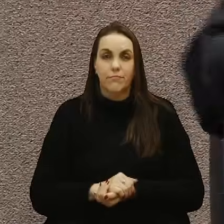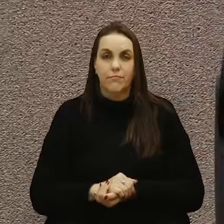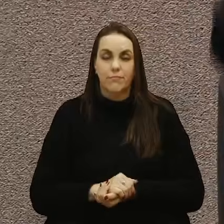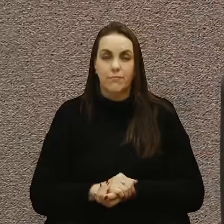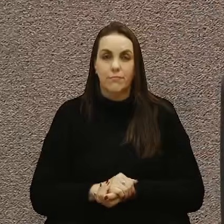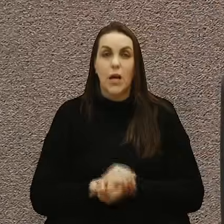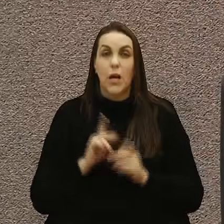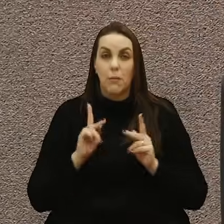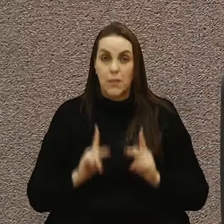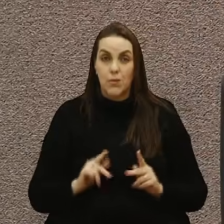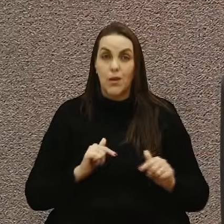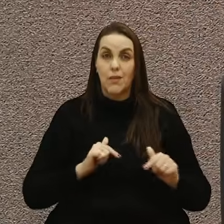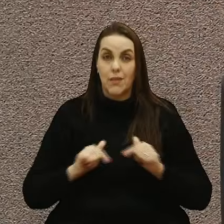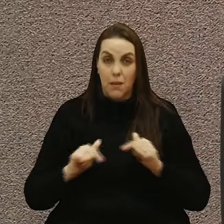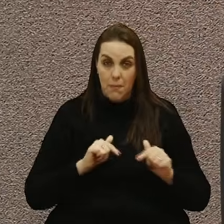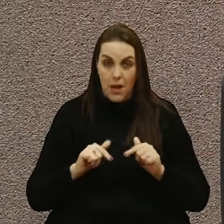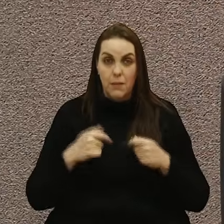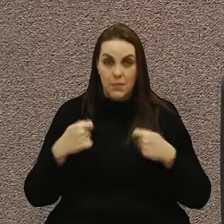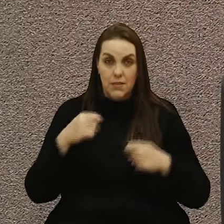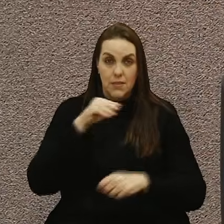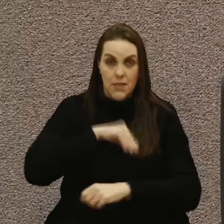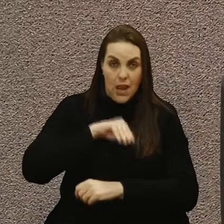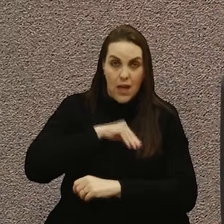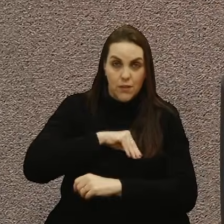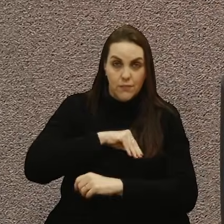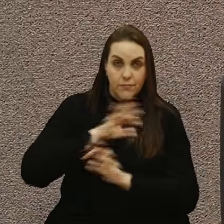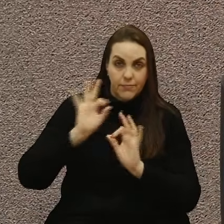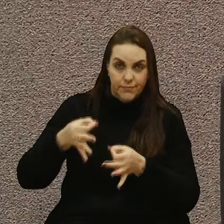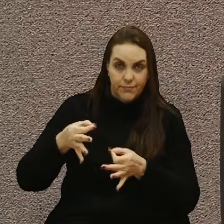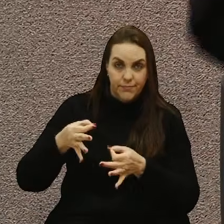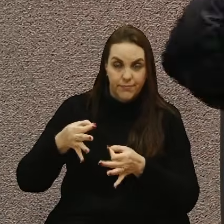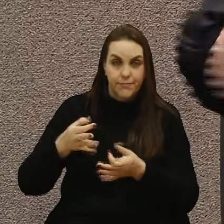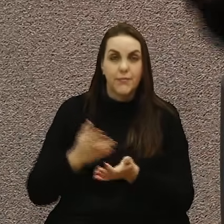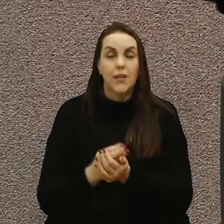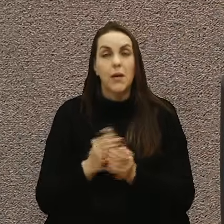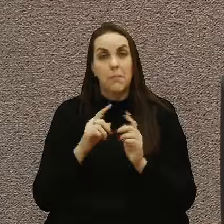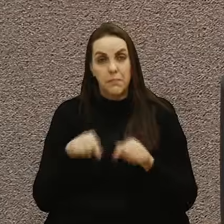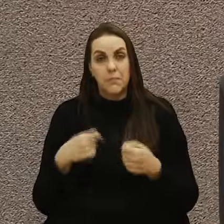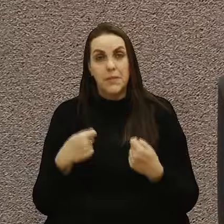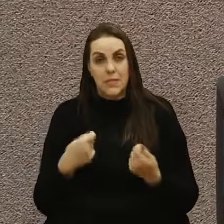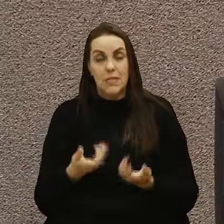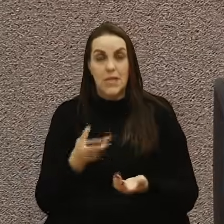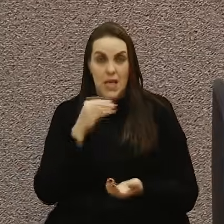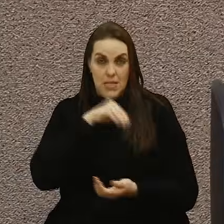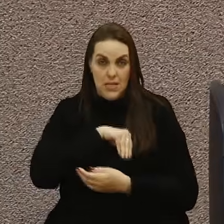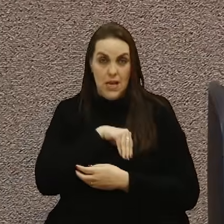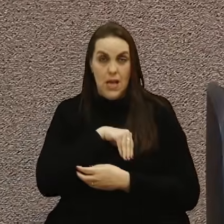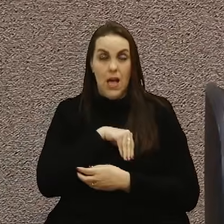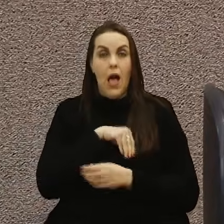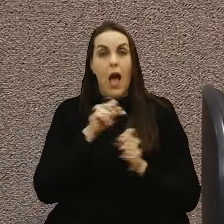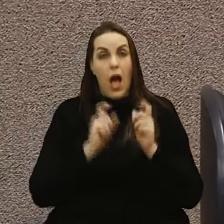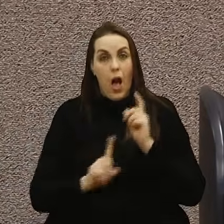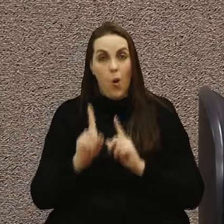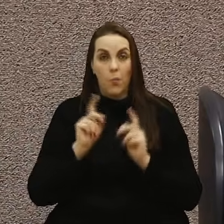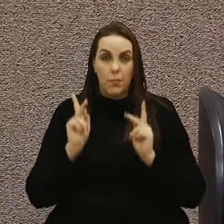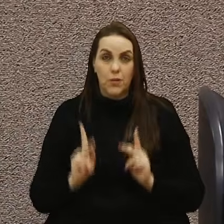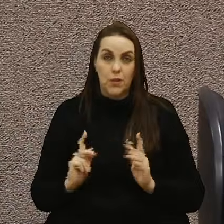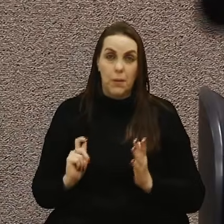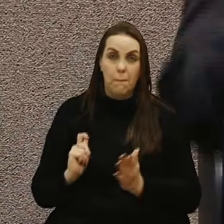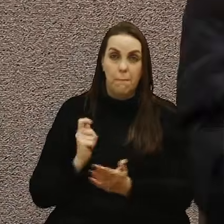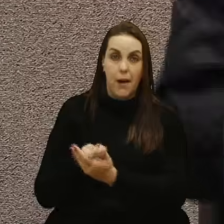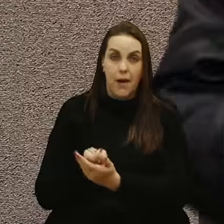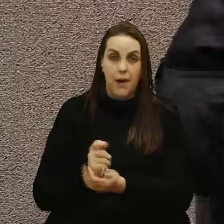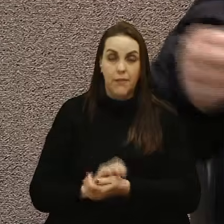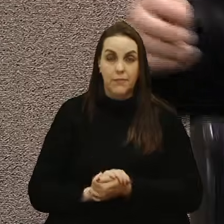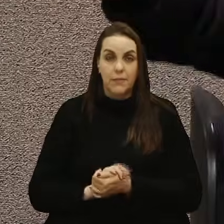Quem trabalha não tem que receber? E para receber, alguém tem que pagar. E por que tem que